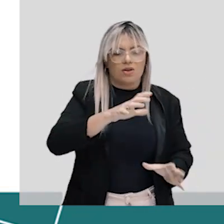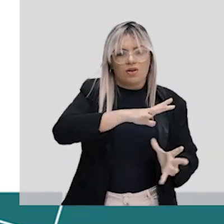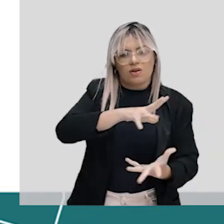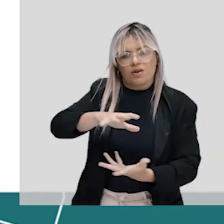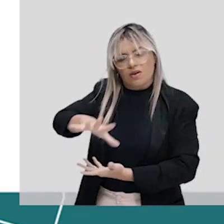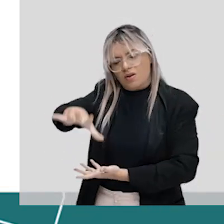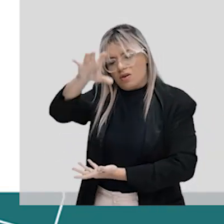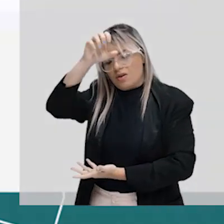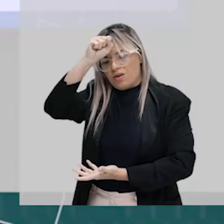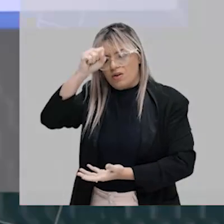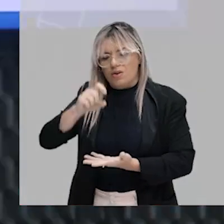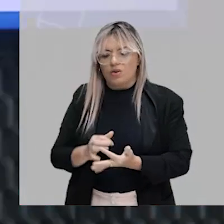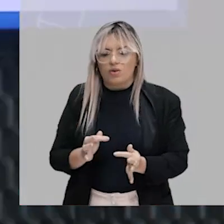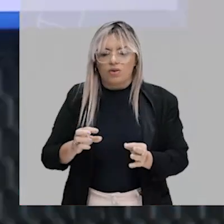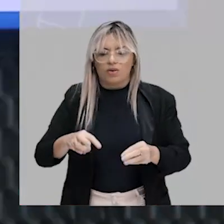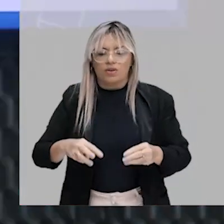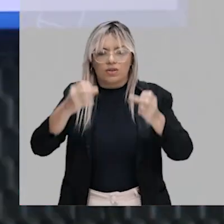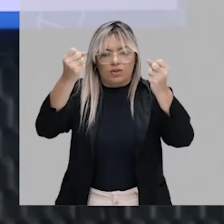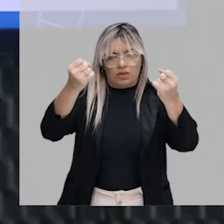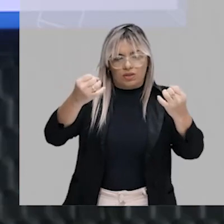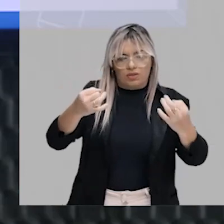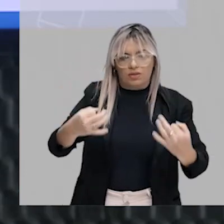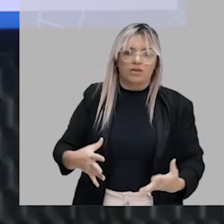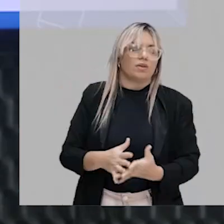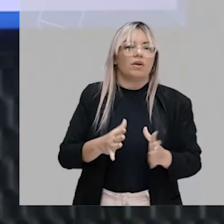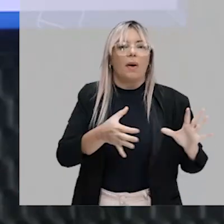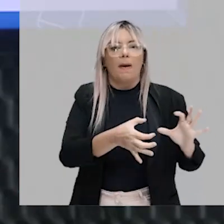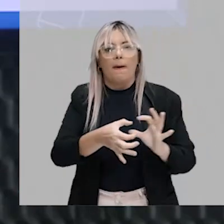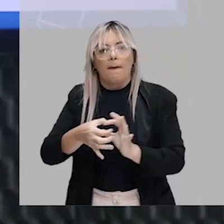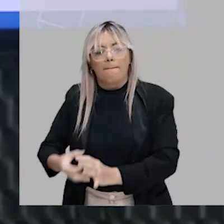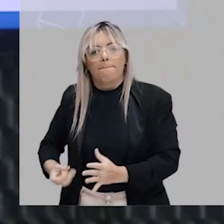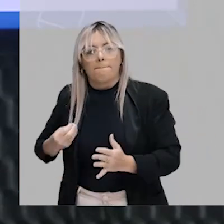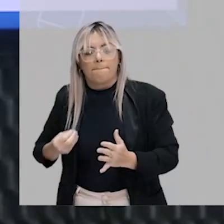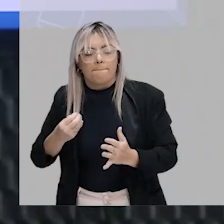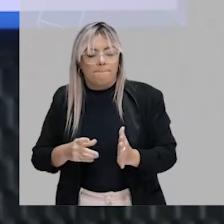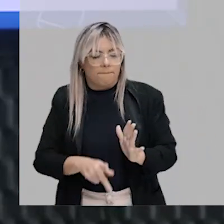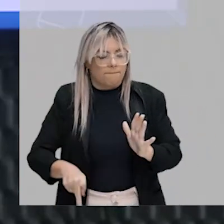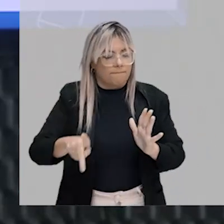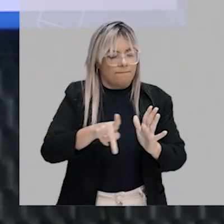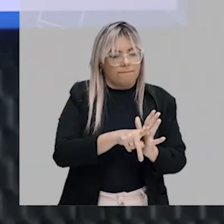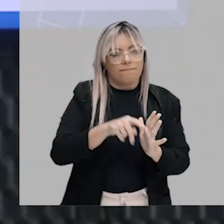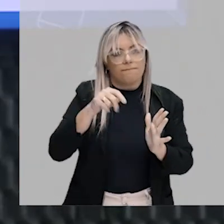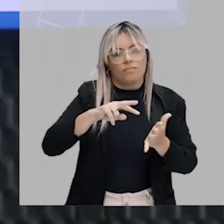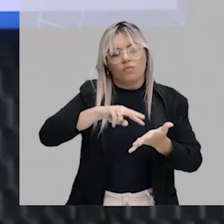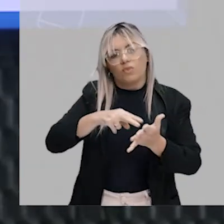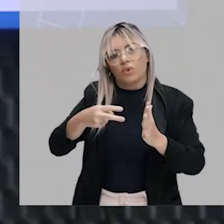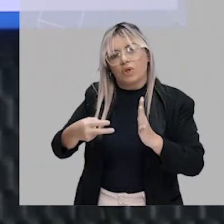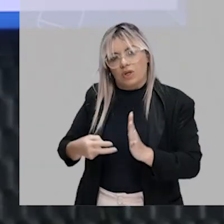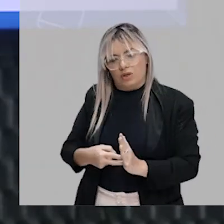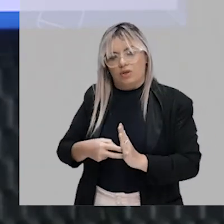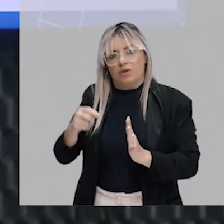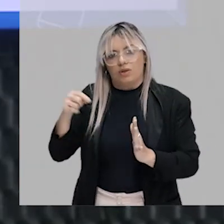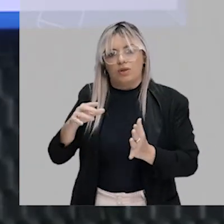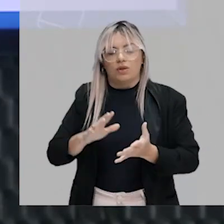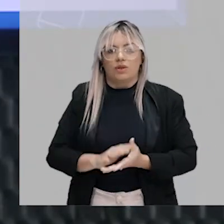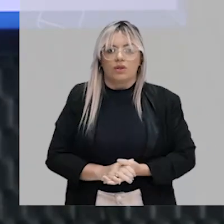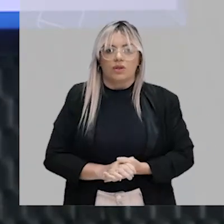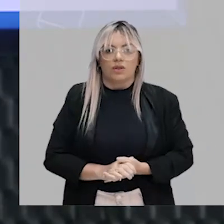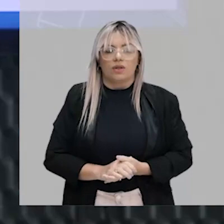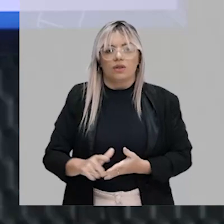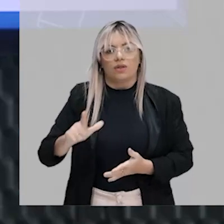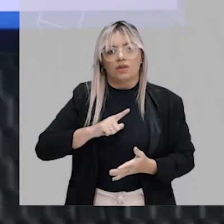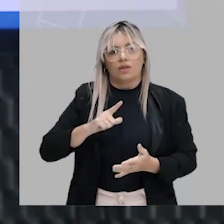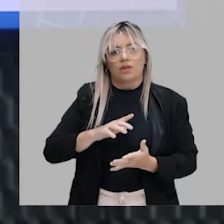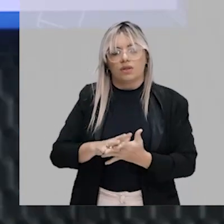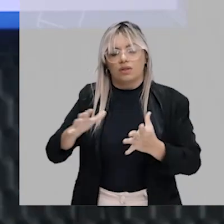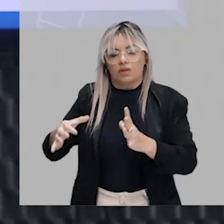como finalidade de tentar dar um sentido, de explicar a realidade humana. Então sempre existe a